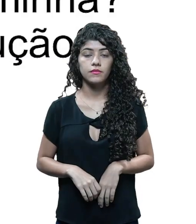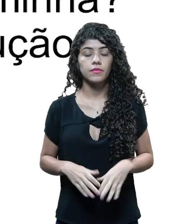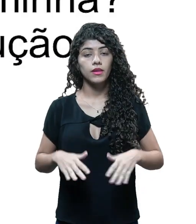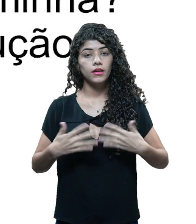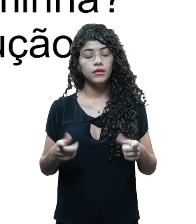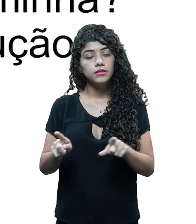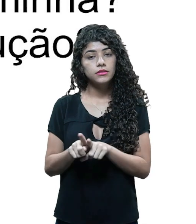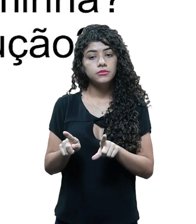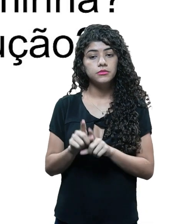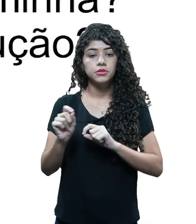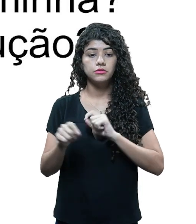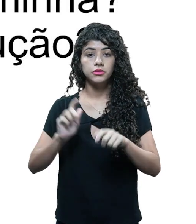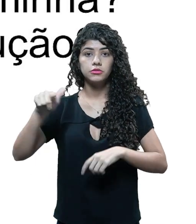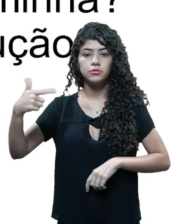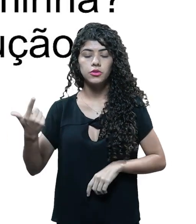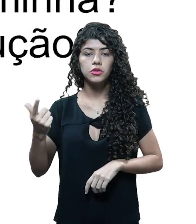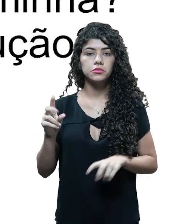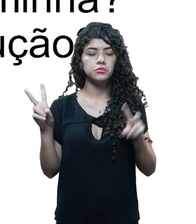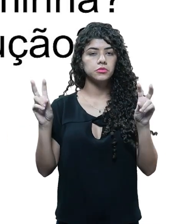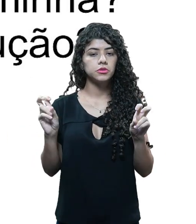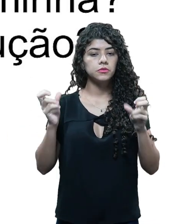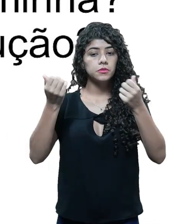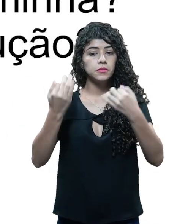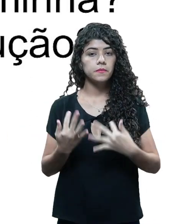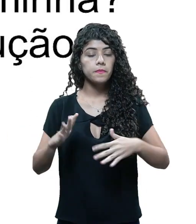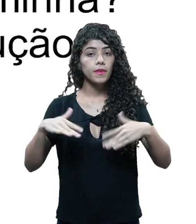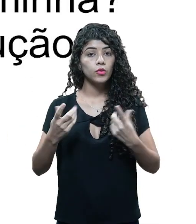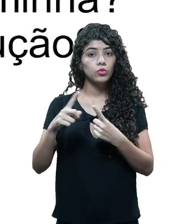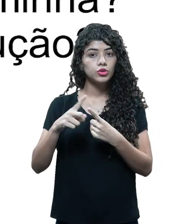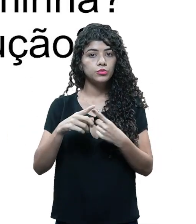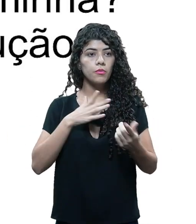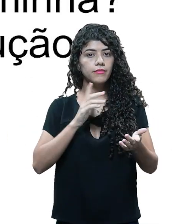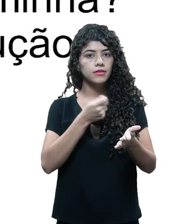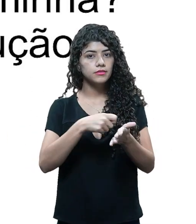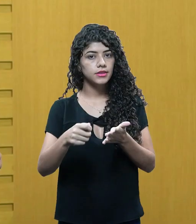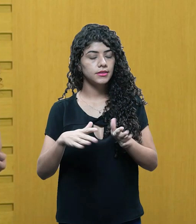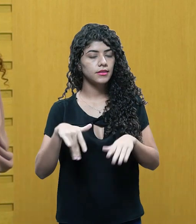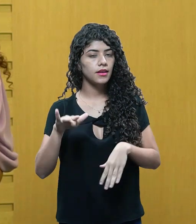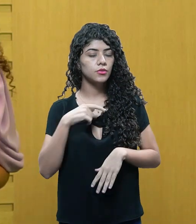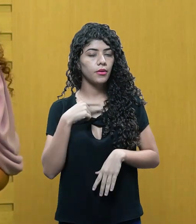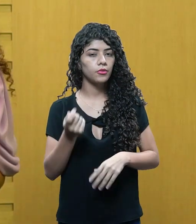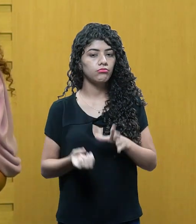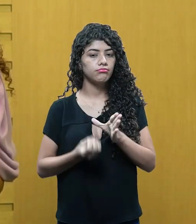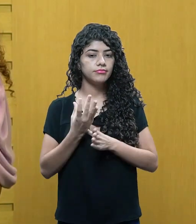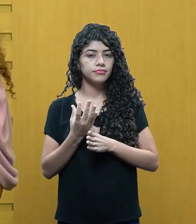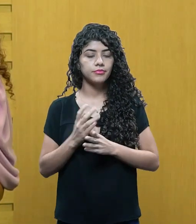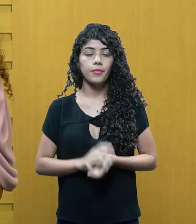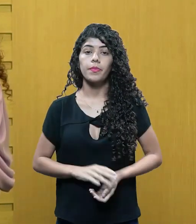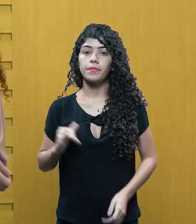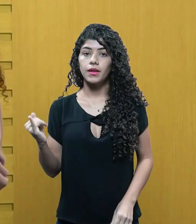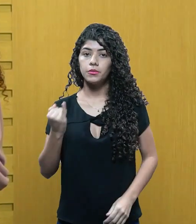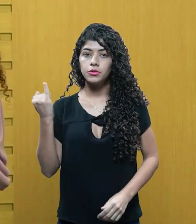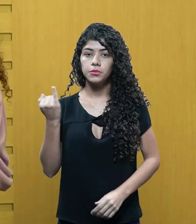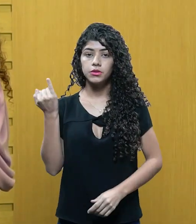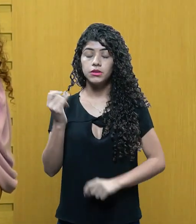que a próxima pergunta que eu coloquei aqui é: que tipo de escrita é a minha? Quem sou eu na produção? É muito importante você ter o